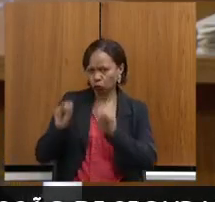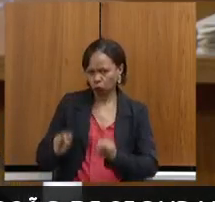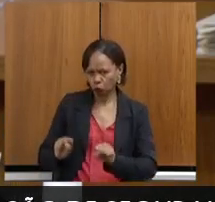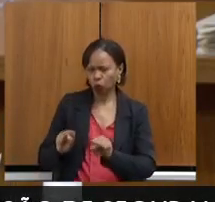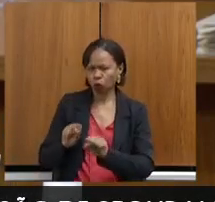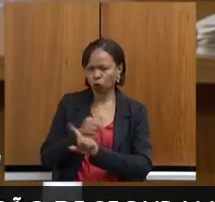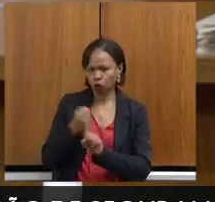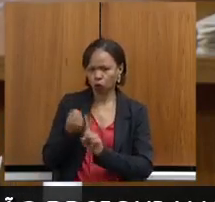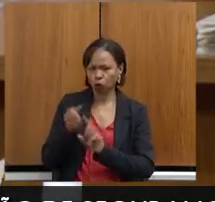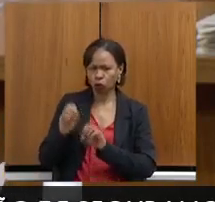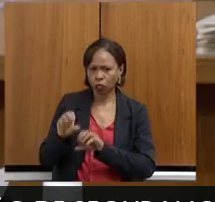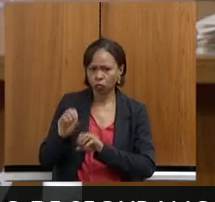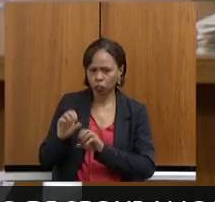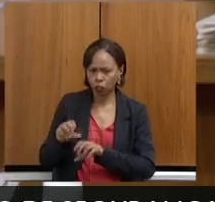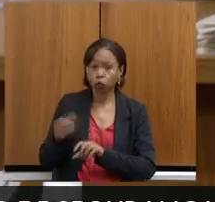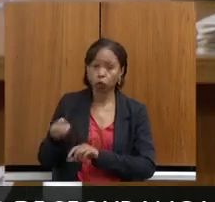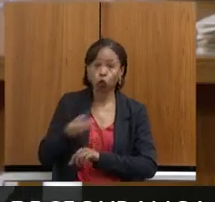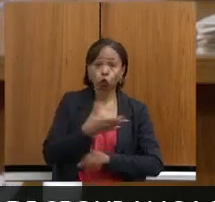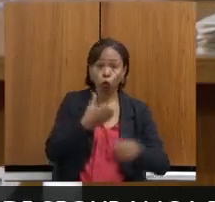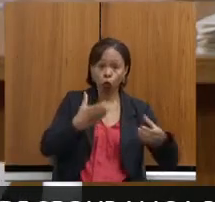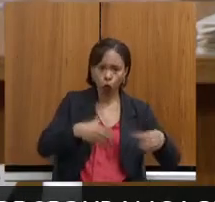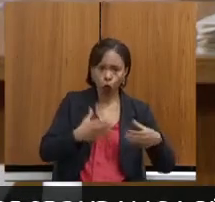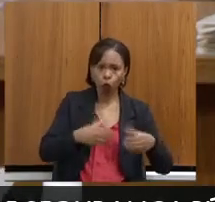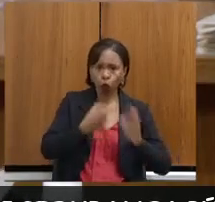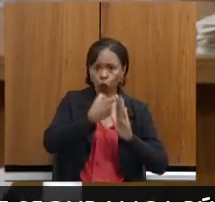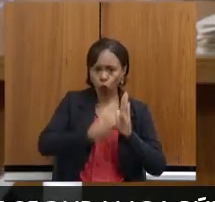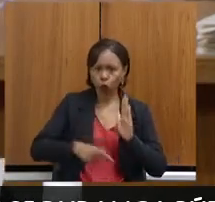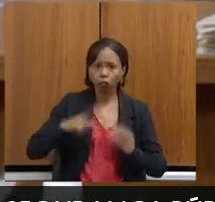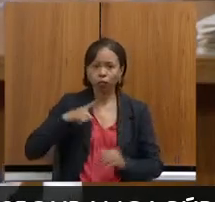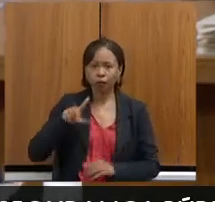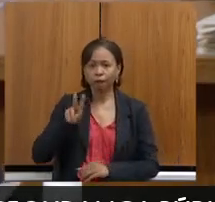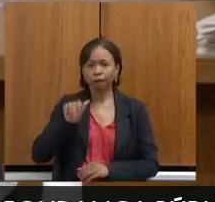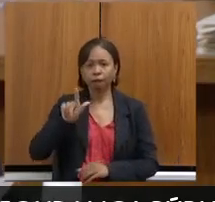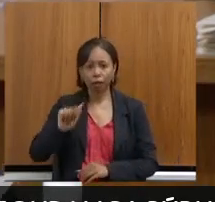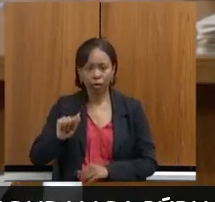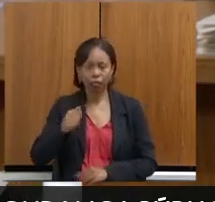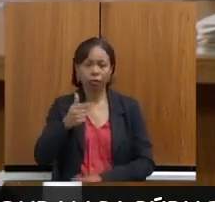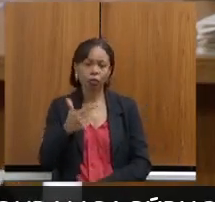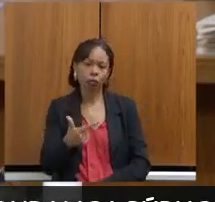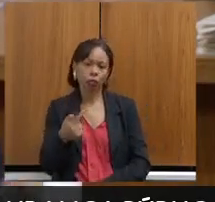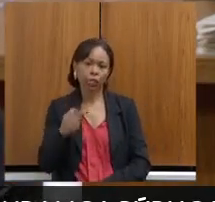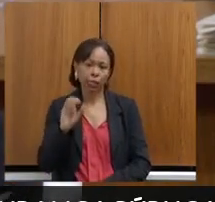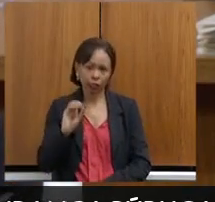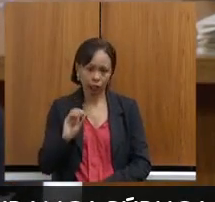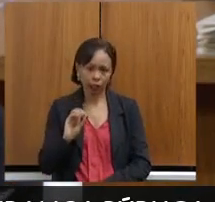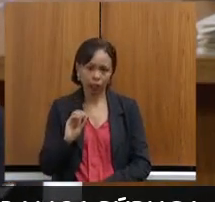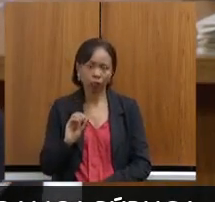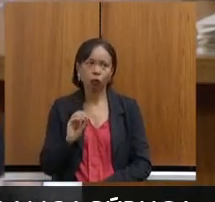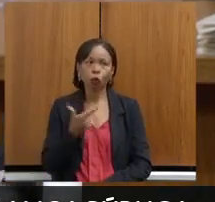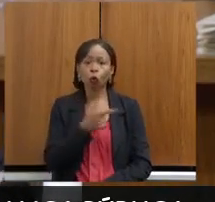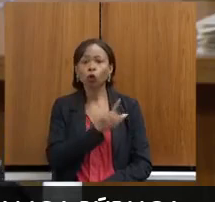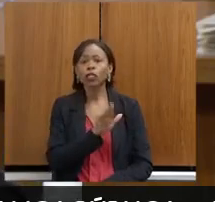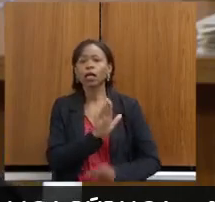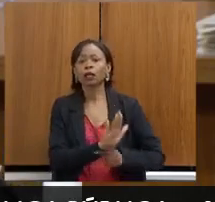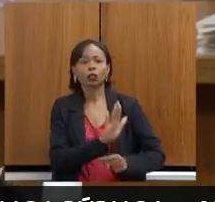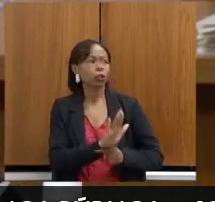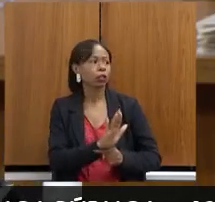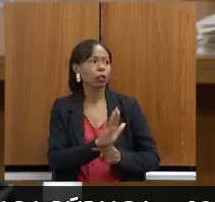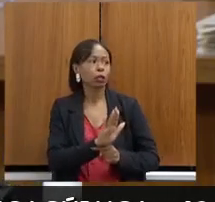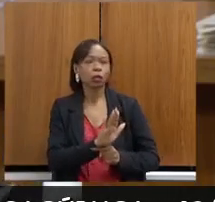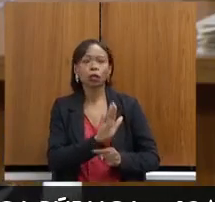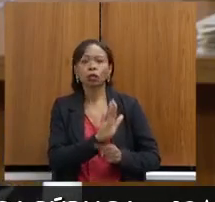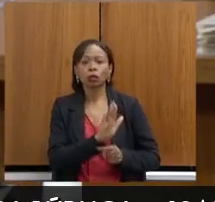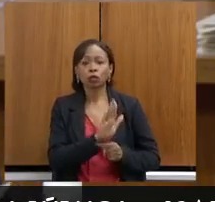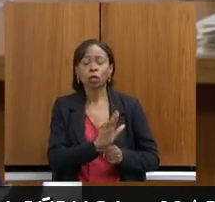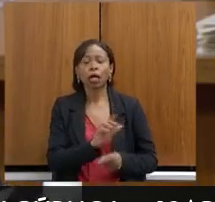concurso público para agente do socioeducativo já tá definido o número de vagas serão 270 com relação aos auxiliares a